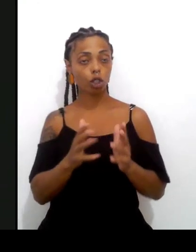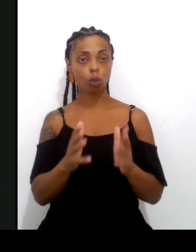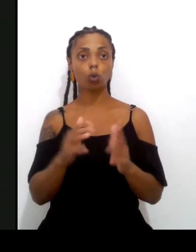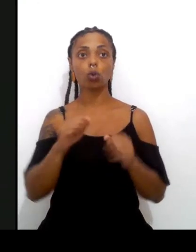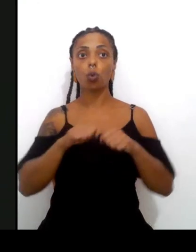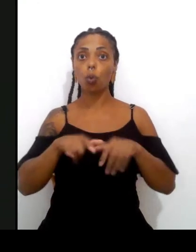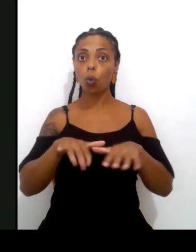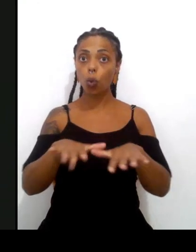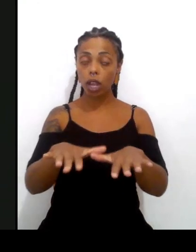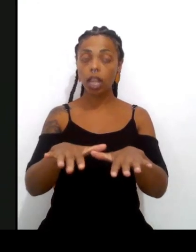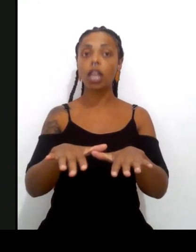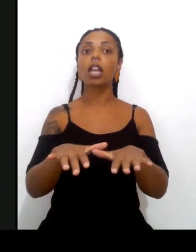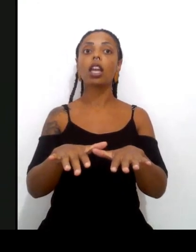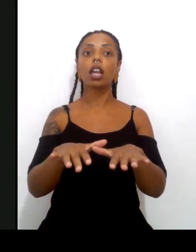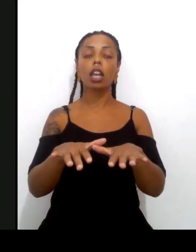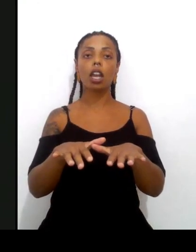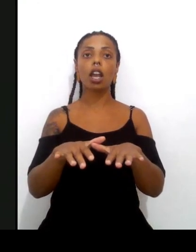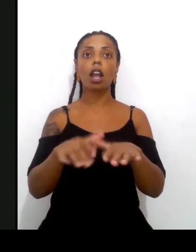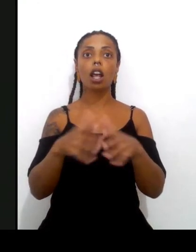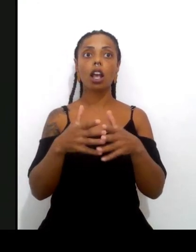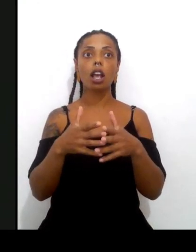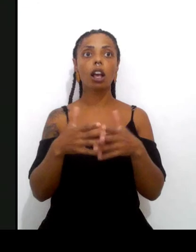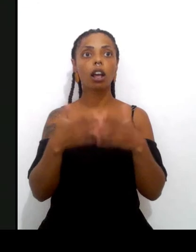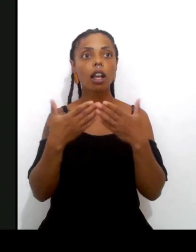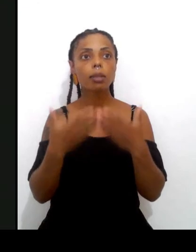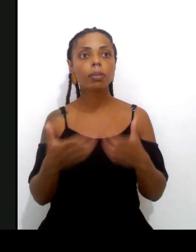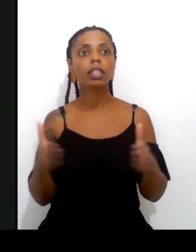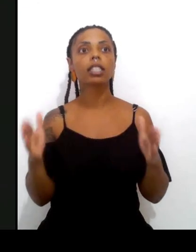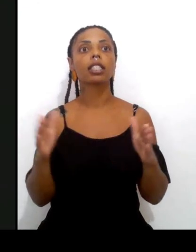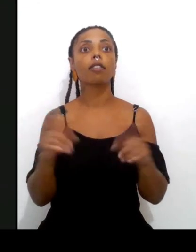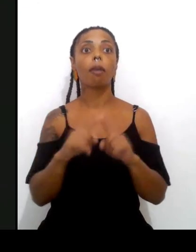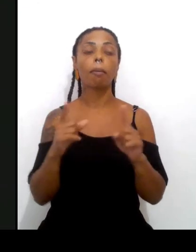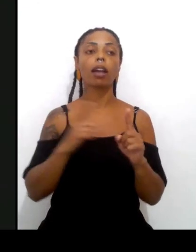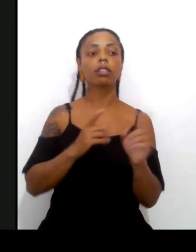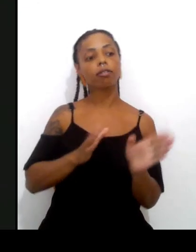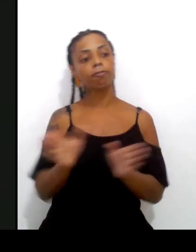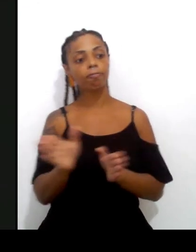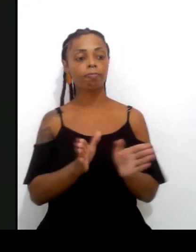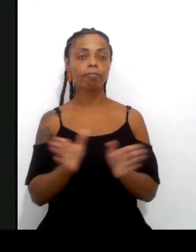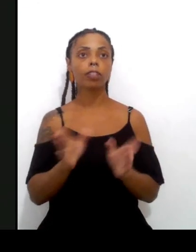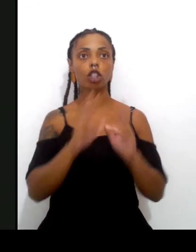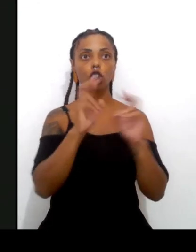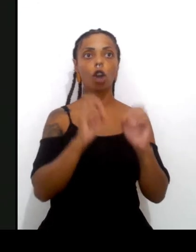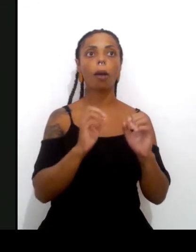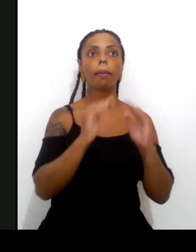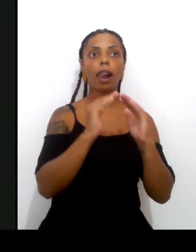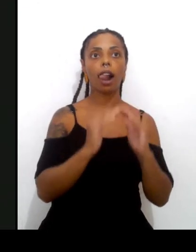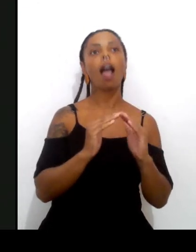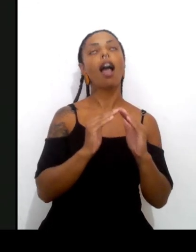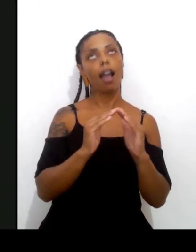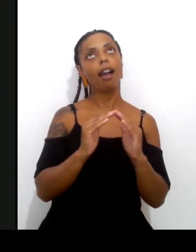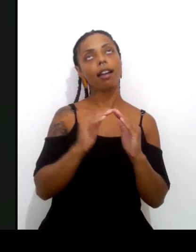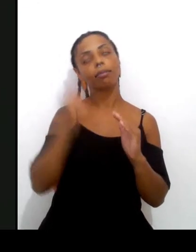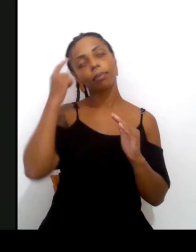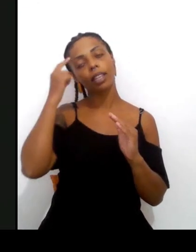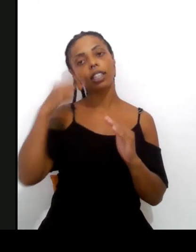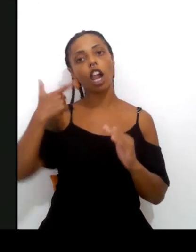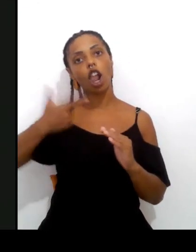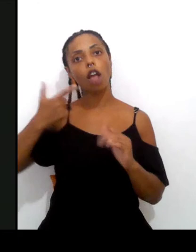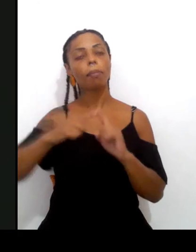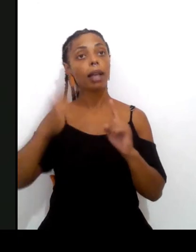ambivalente em relação ao lar não apenas com relação a Londres mas pensando também em termos nacionais e internacionais